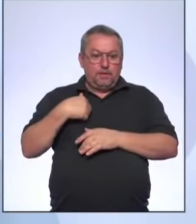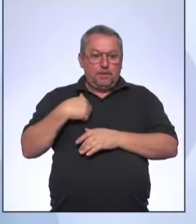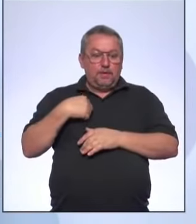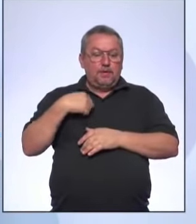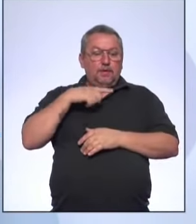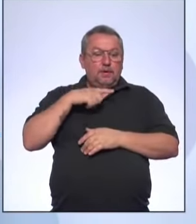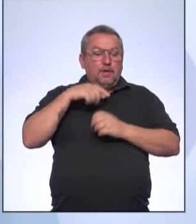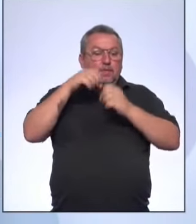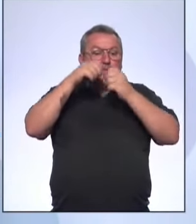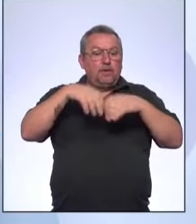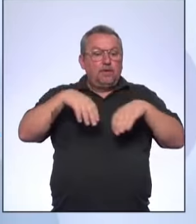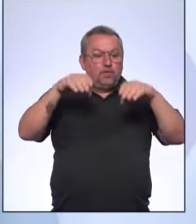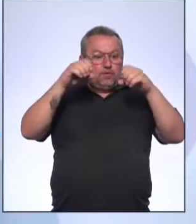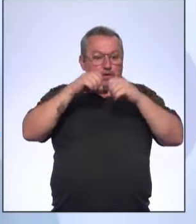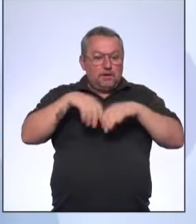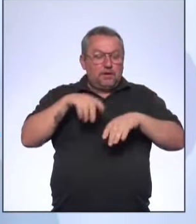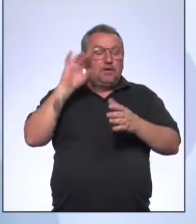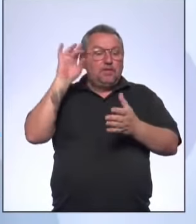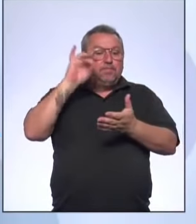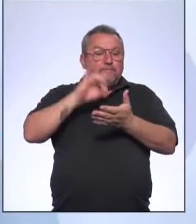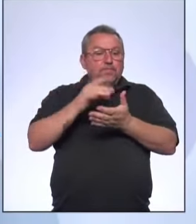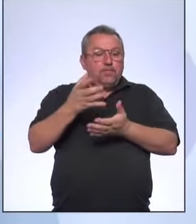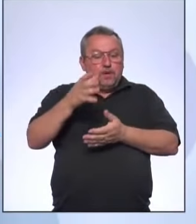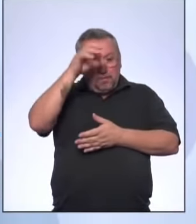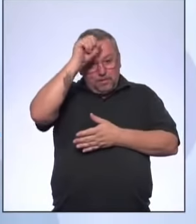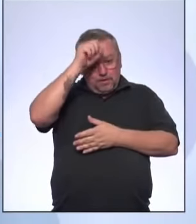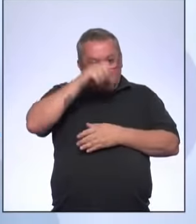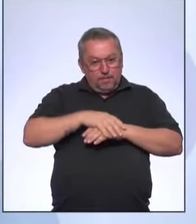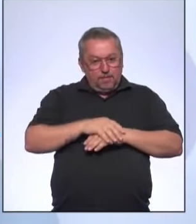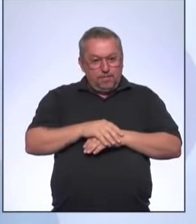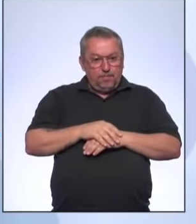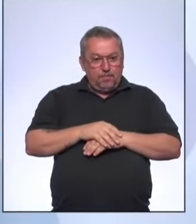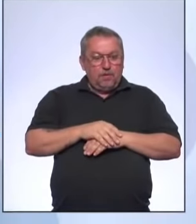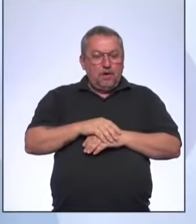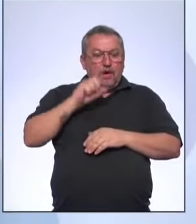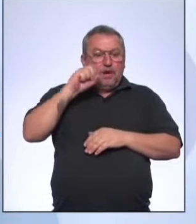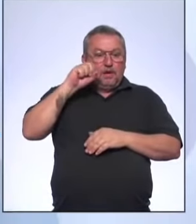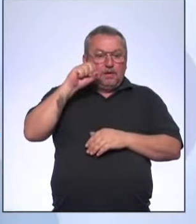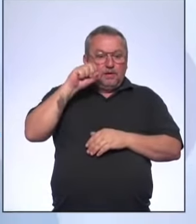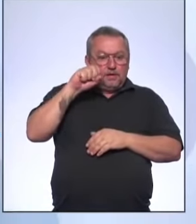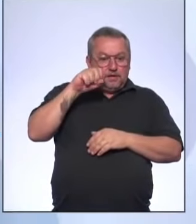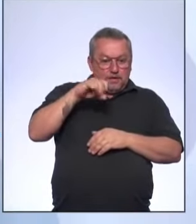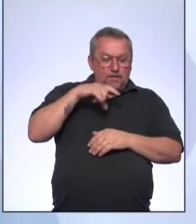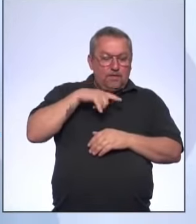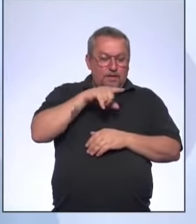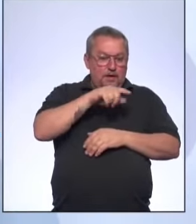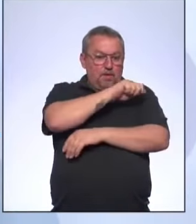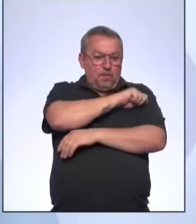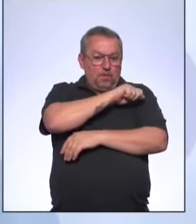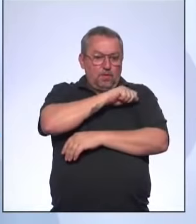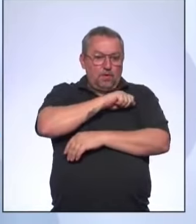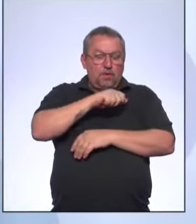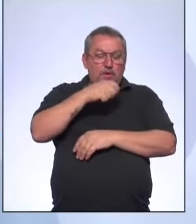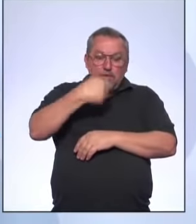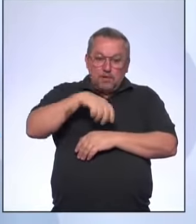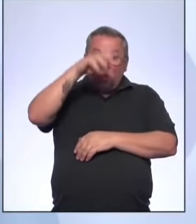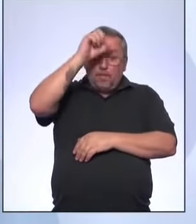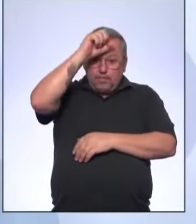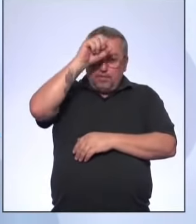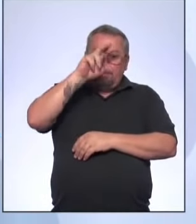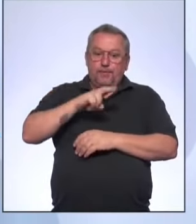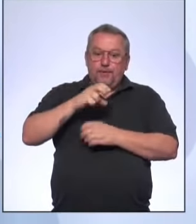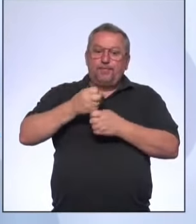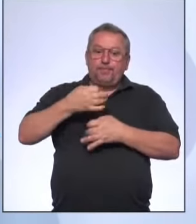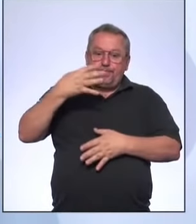ele está prejudicando a quem realmente quer aprender então enquanto vocês esses alunos não aprenderem a usar